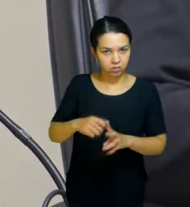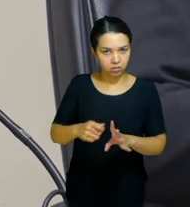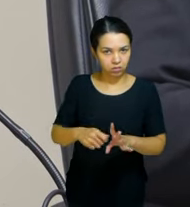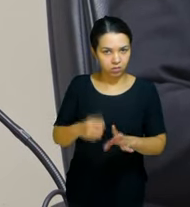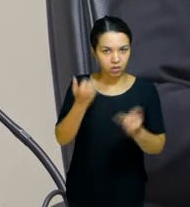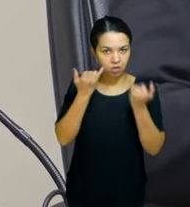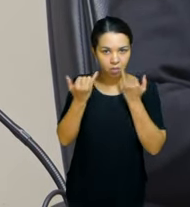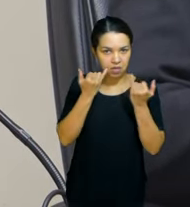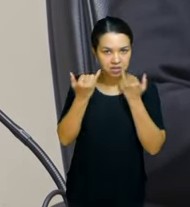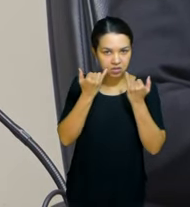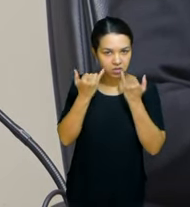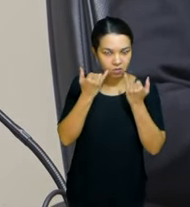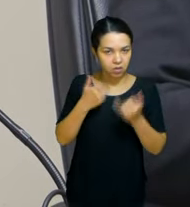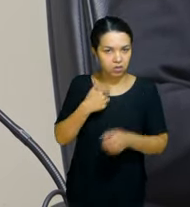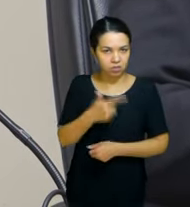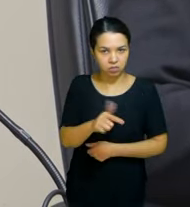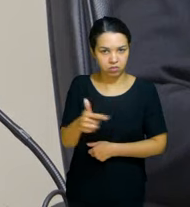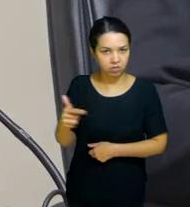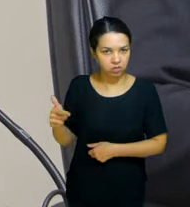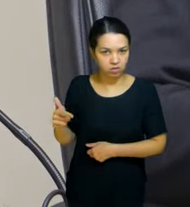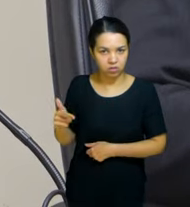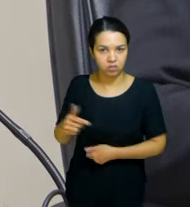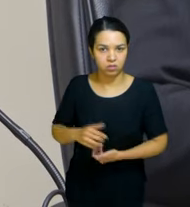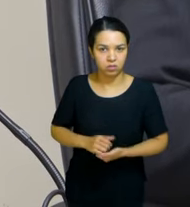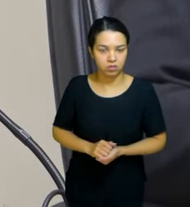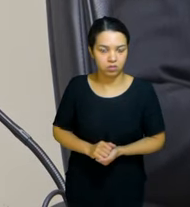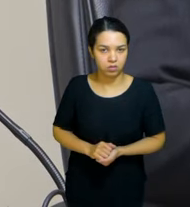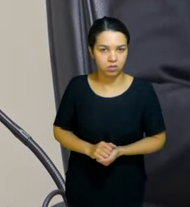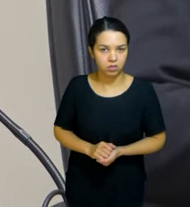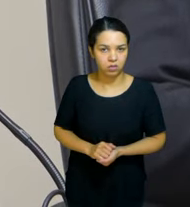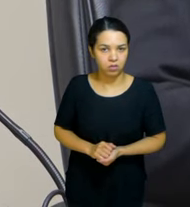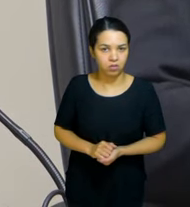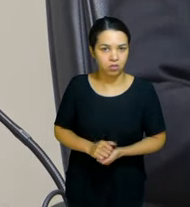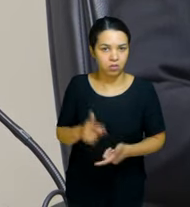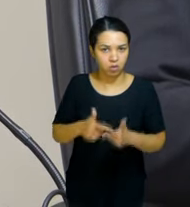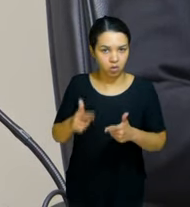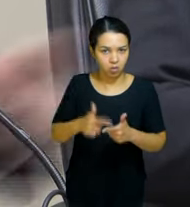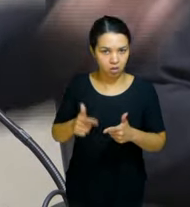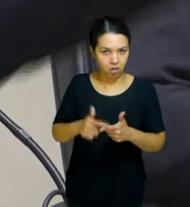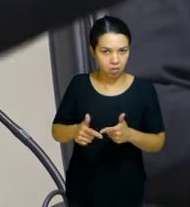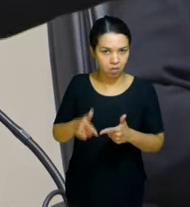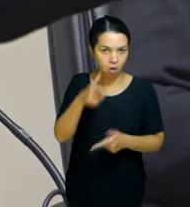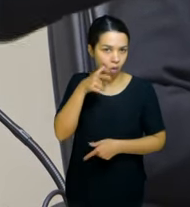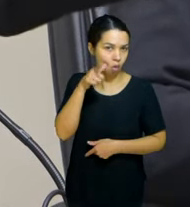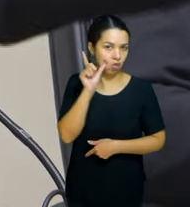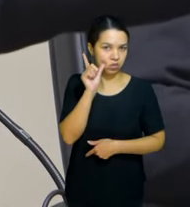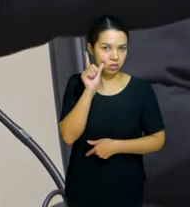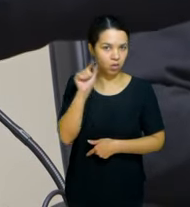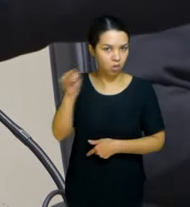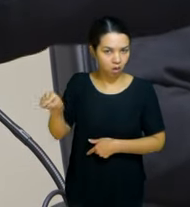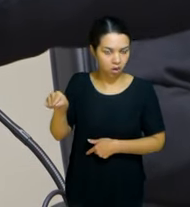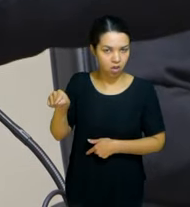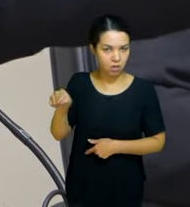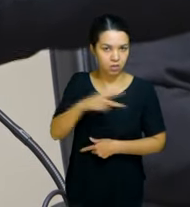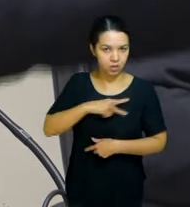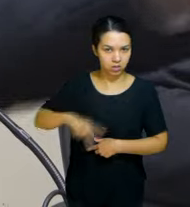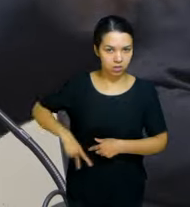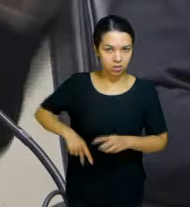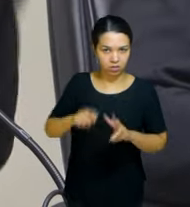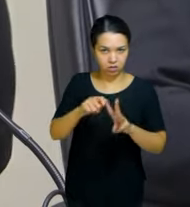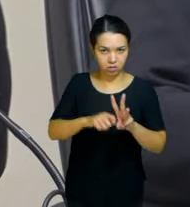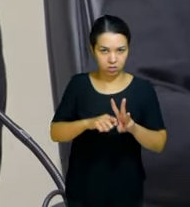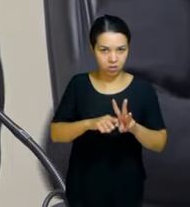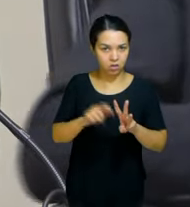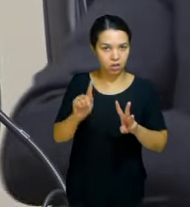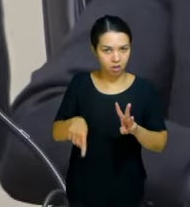informação. Não é um problema, deputado Fernando, de ontem, ou desse presidente que está há 3 meses. Isso é um